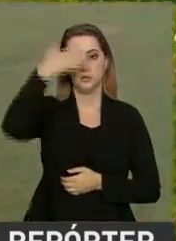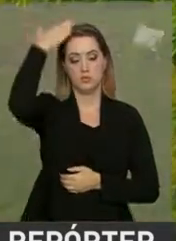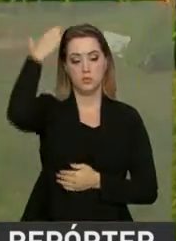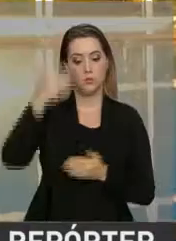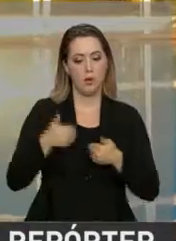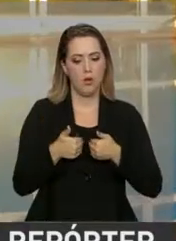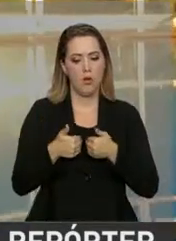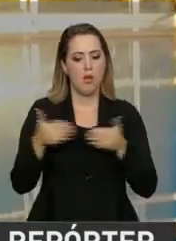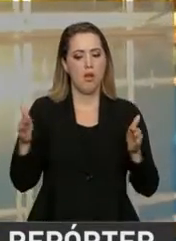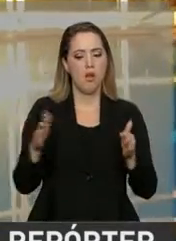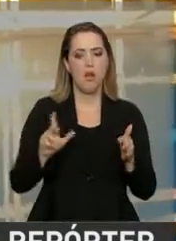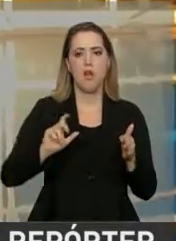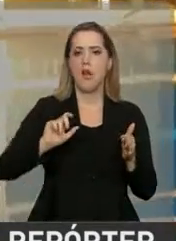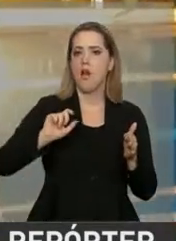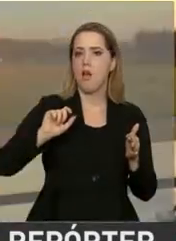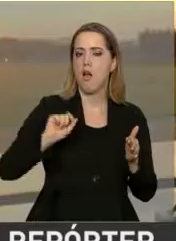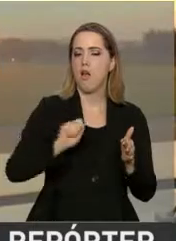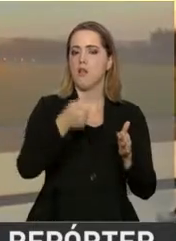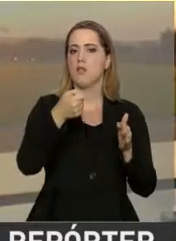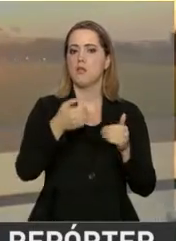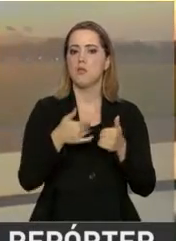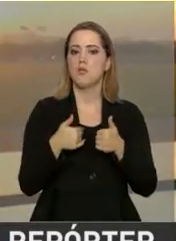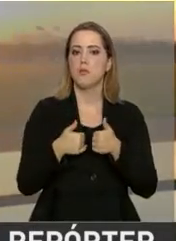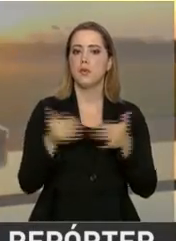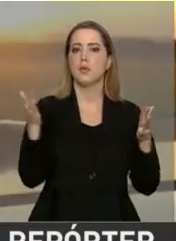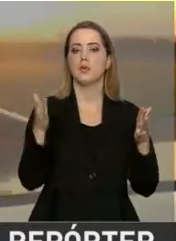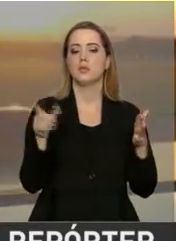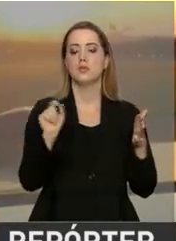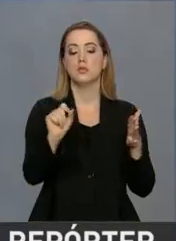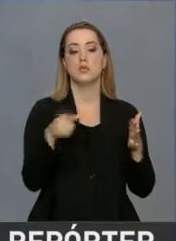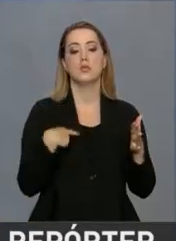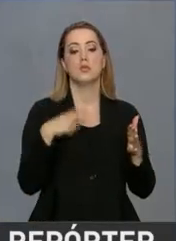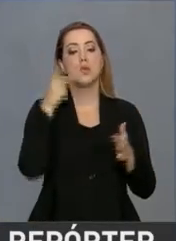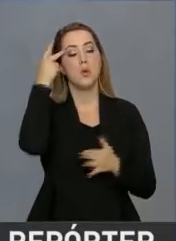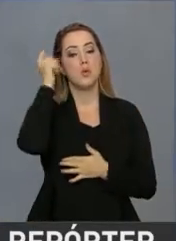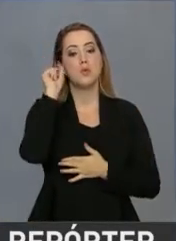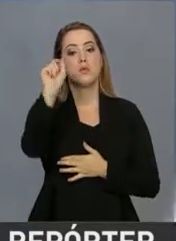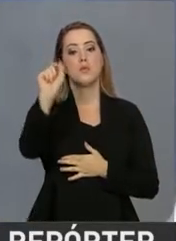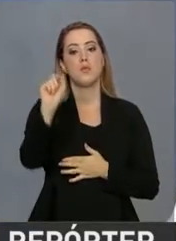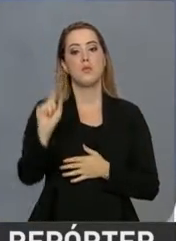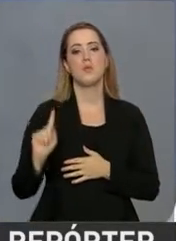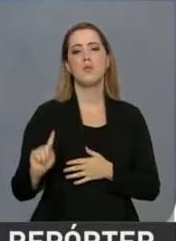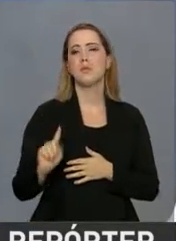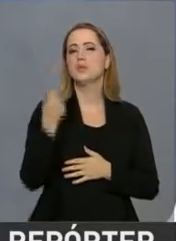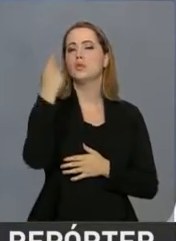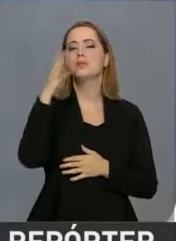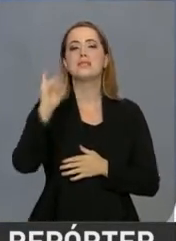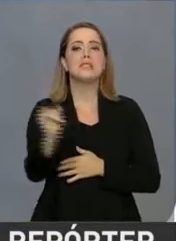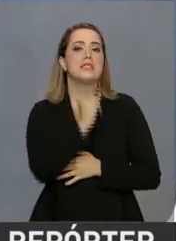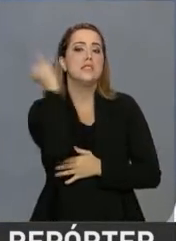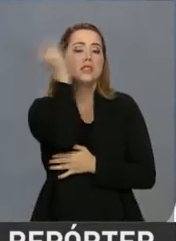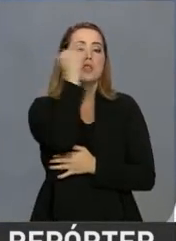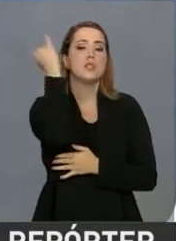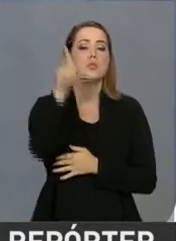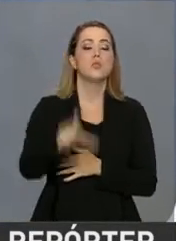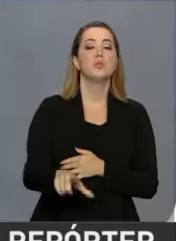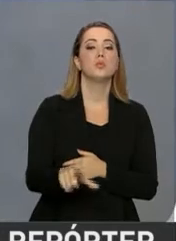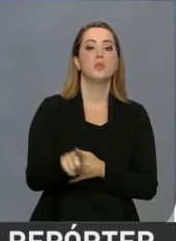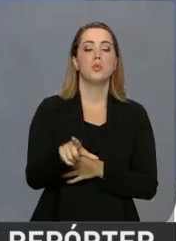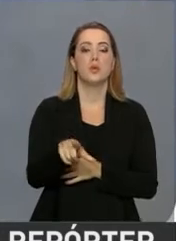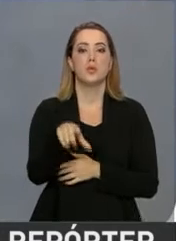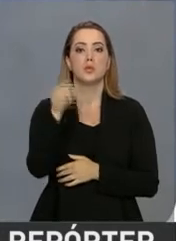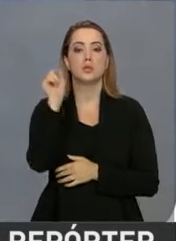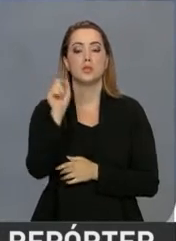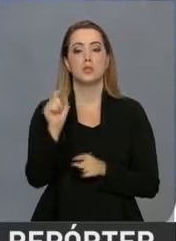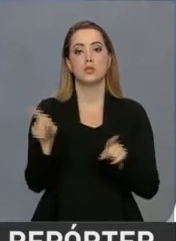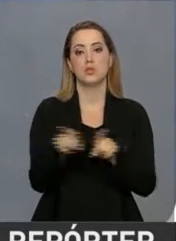abre com chave de ouro palácio do alvorada para uma das mais importantes decisões é